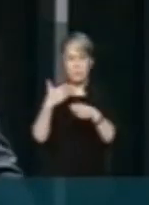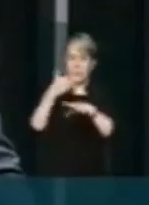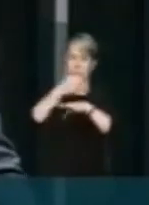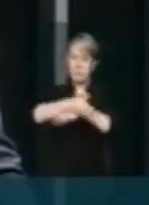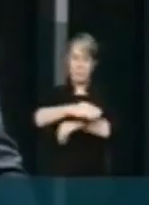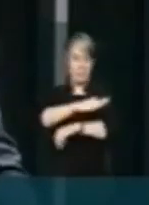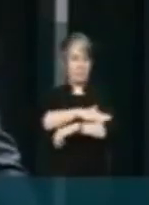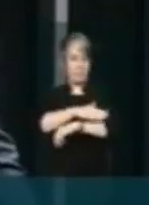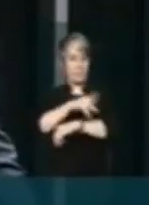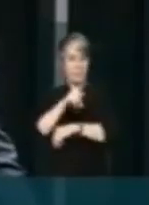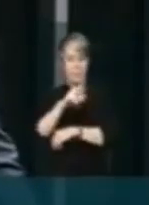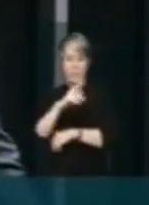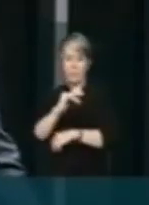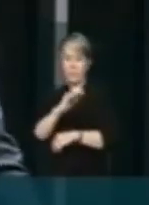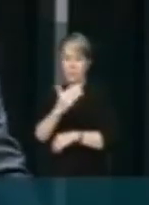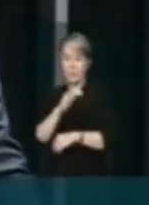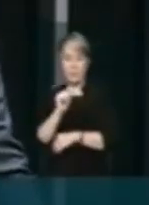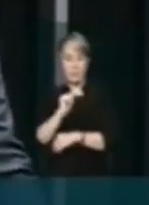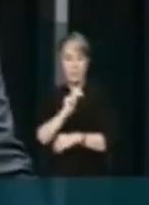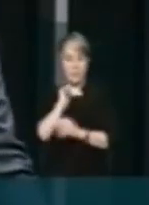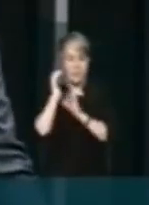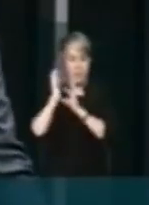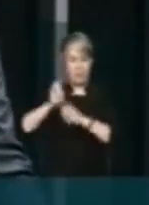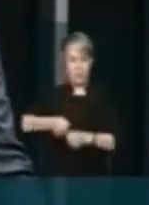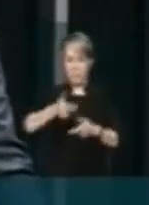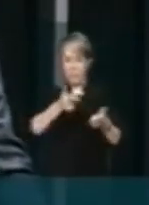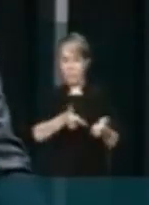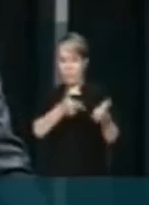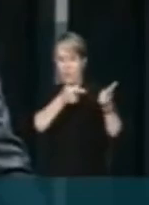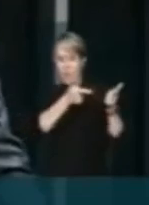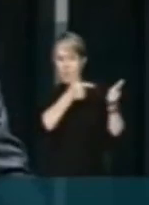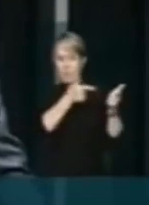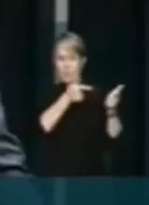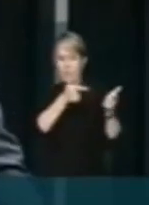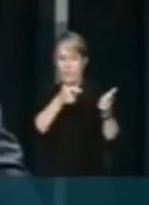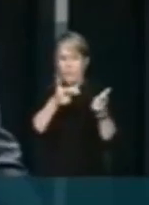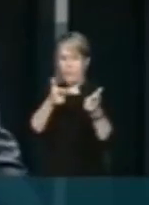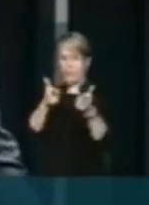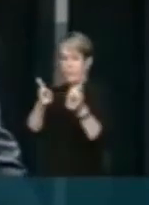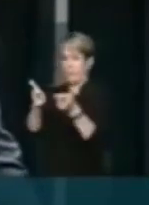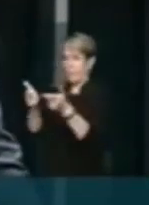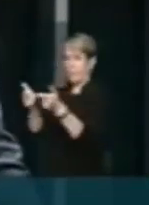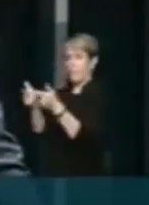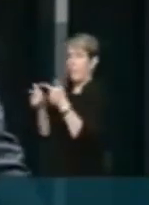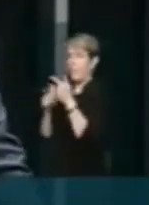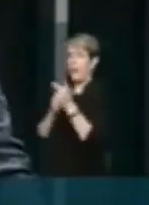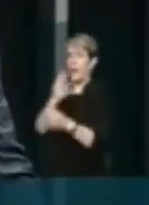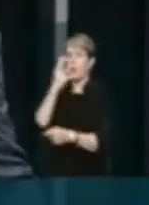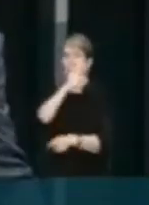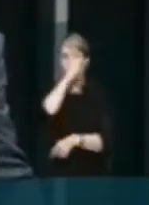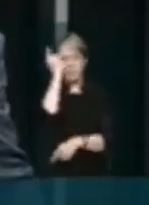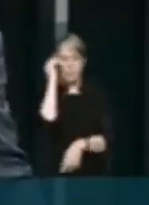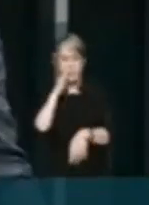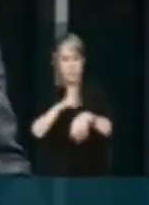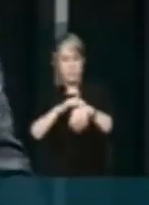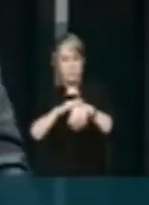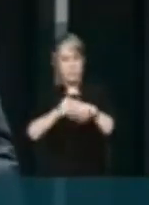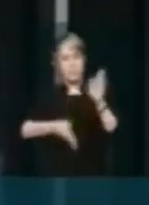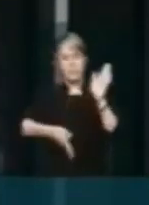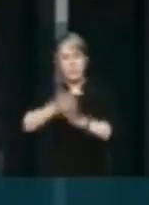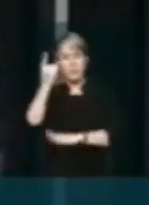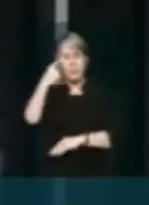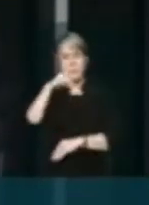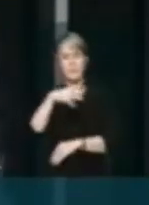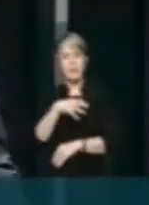praça, botou a sua metralhadora Matson em funcionamento, tá? Feriu quatro pessoas e fugiu e foi morrer na Bahia